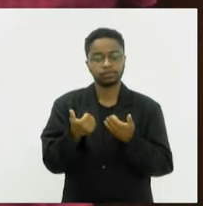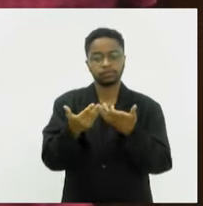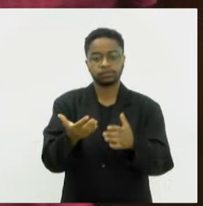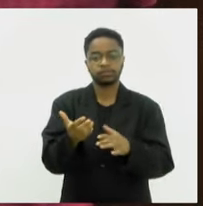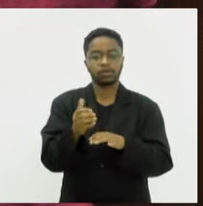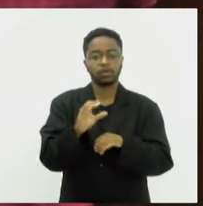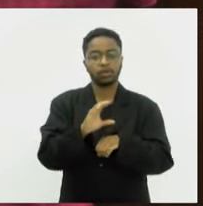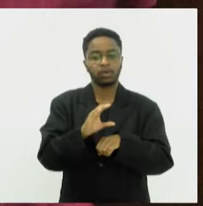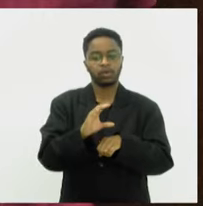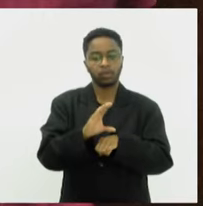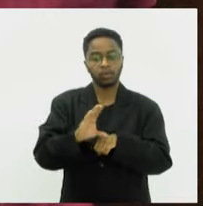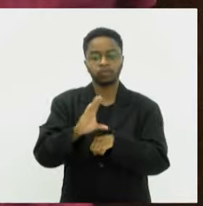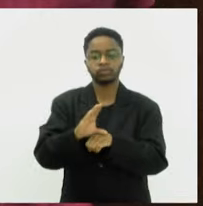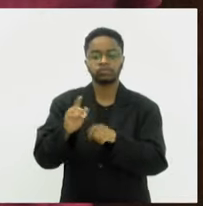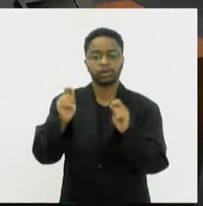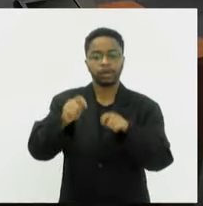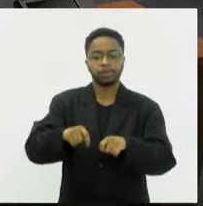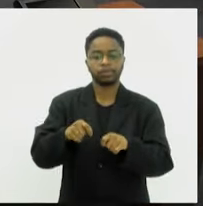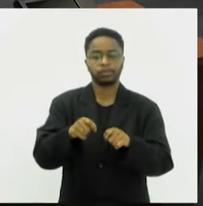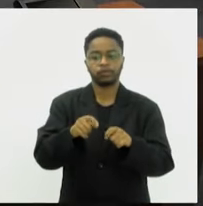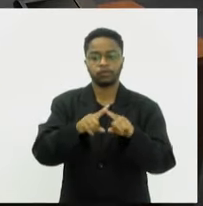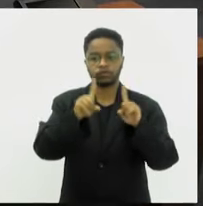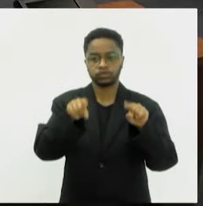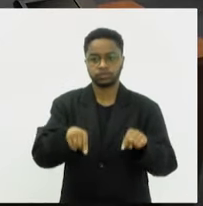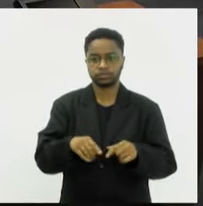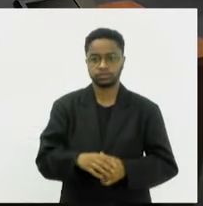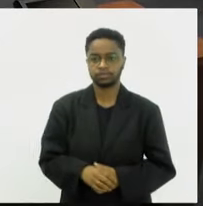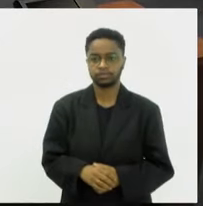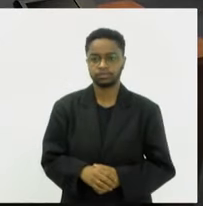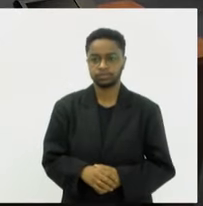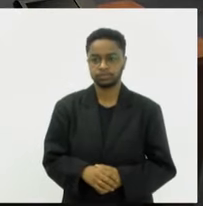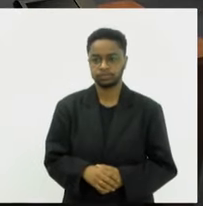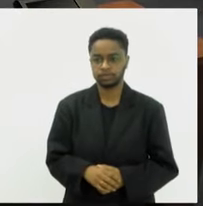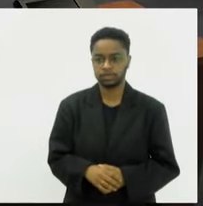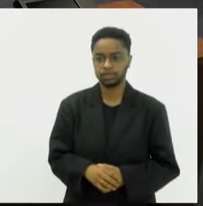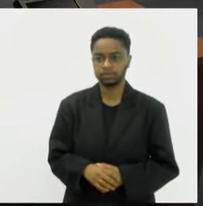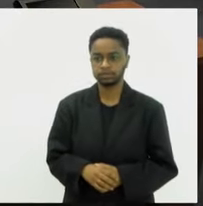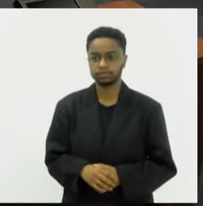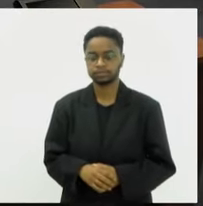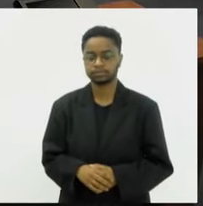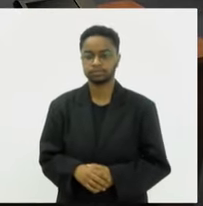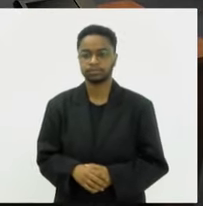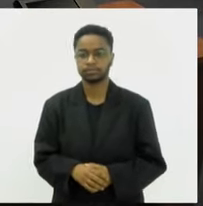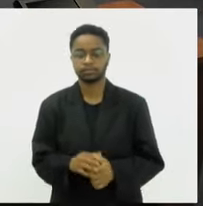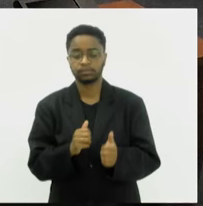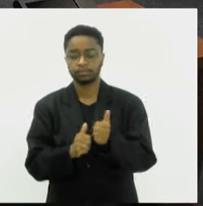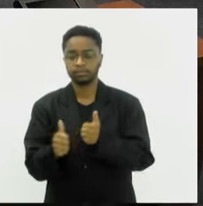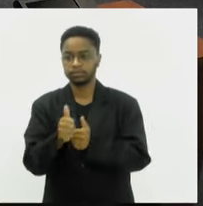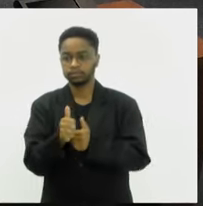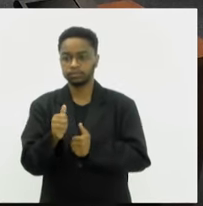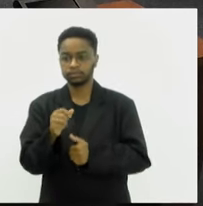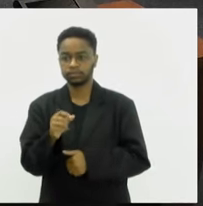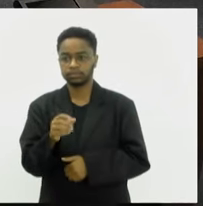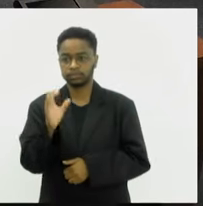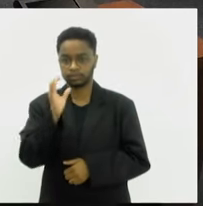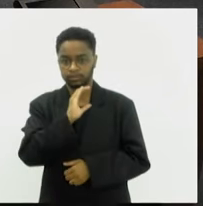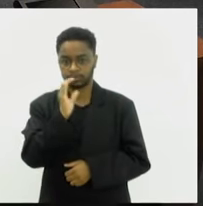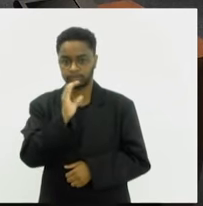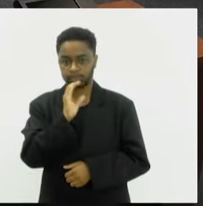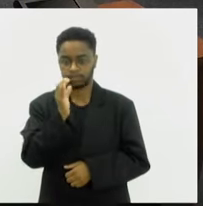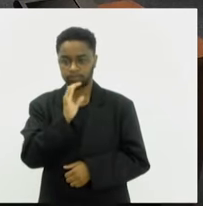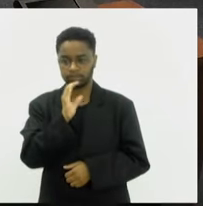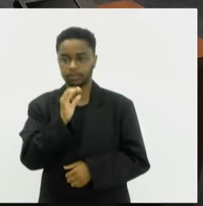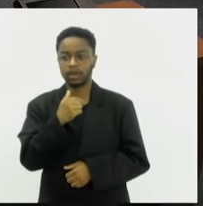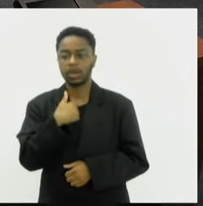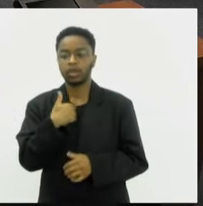quadro de trabalhadores. Senhora presidente, questão de ordem, por gentileza, muito breve aqui. Eu quero